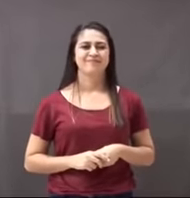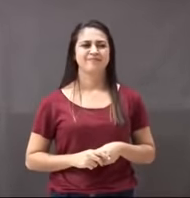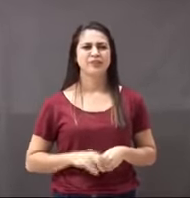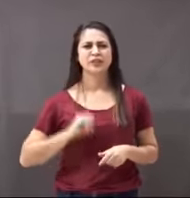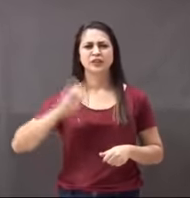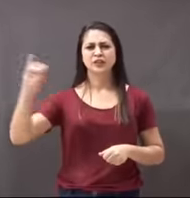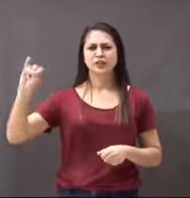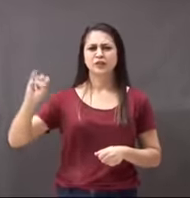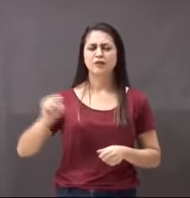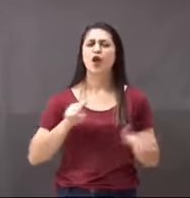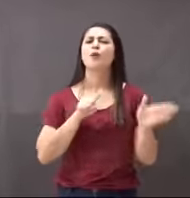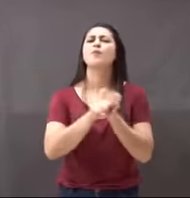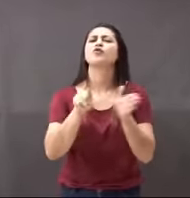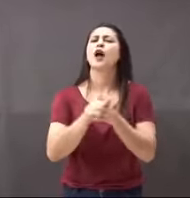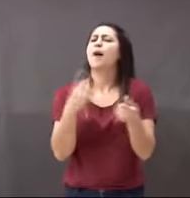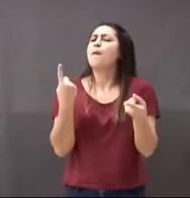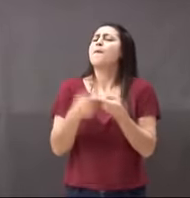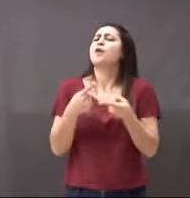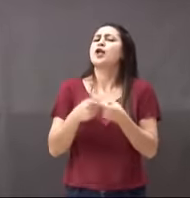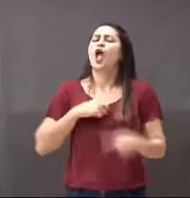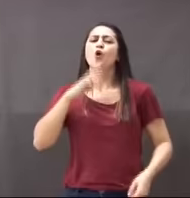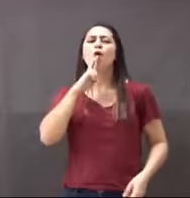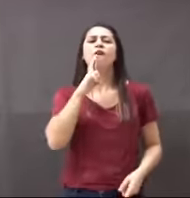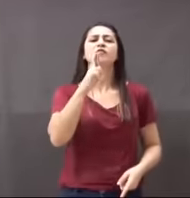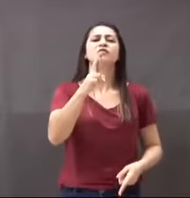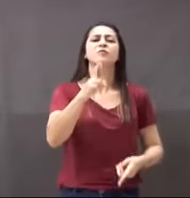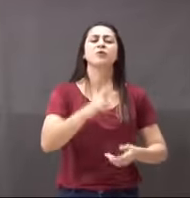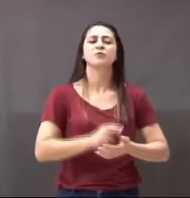Se você perguntar por quê, eu te respondo.